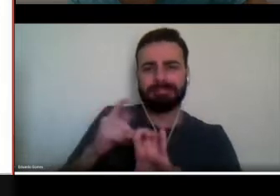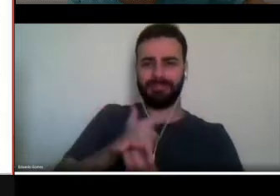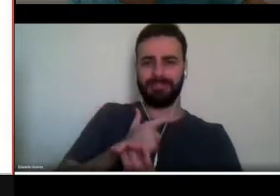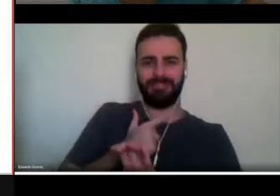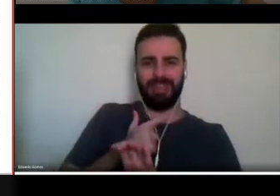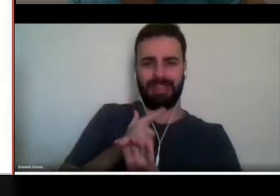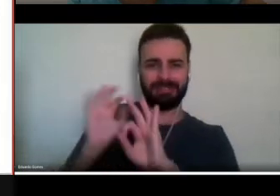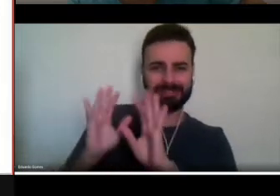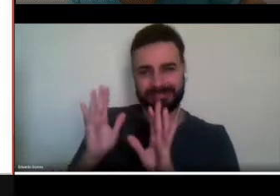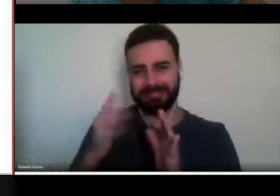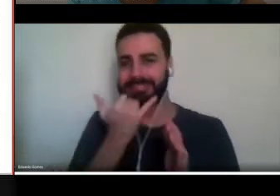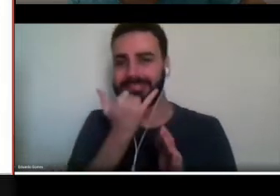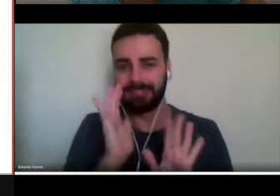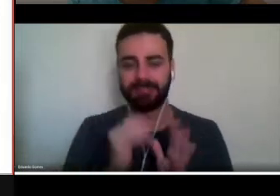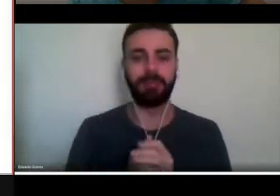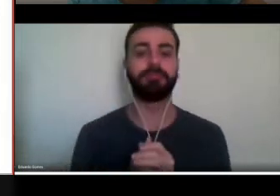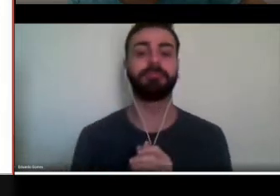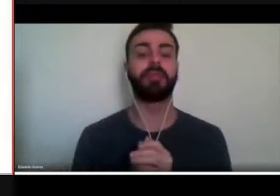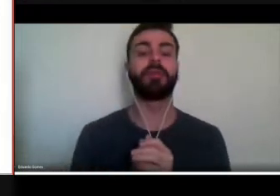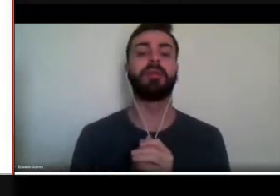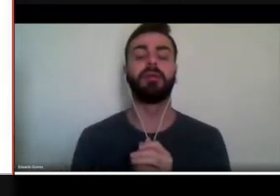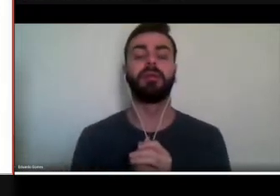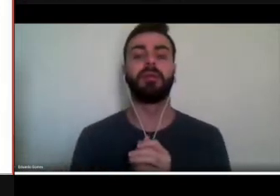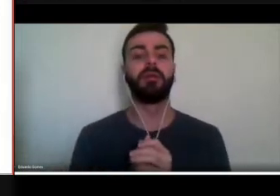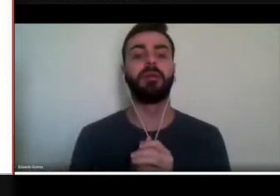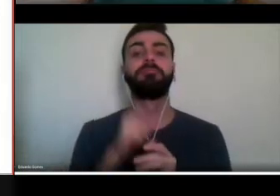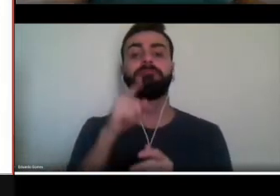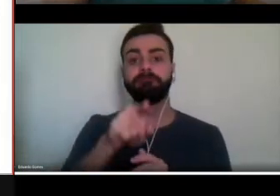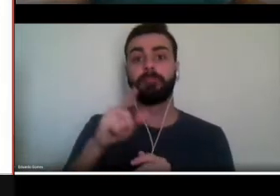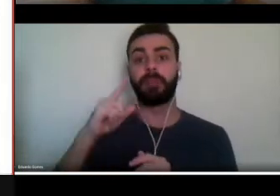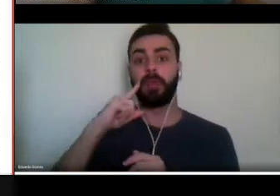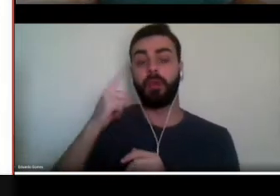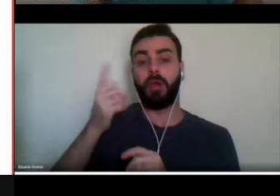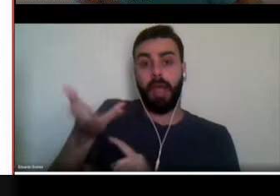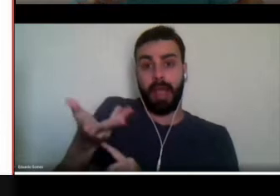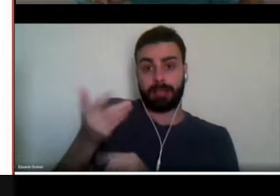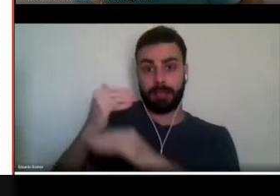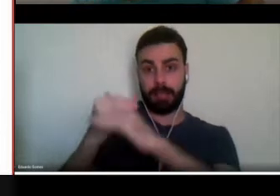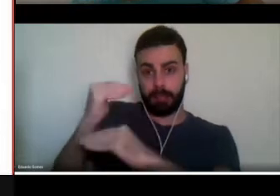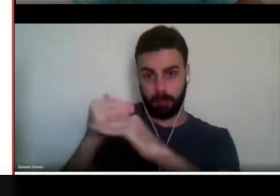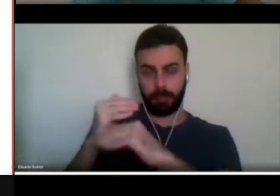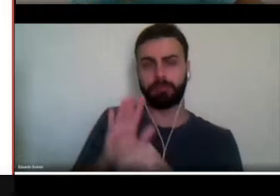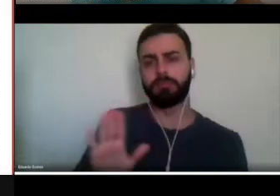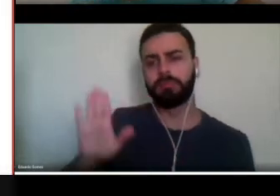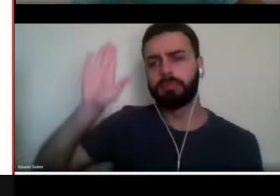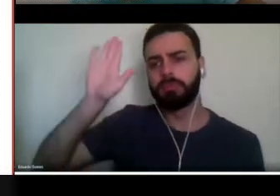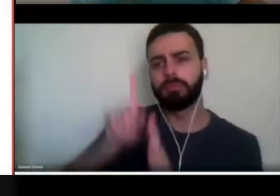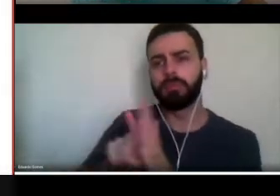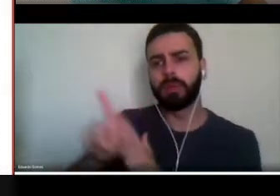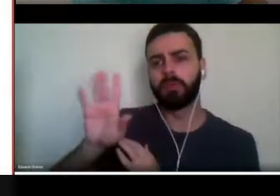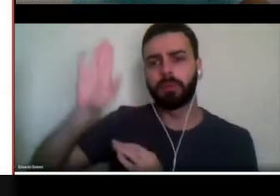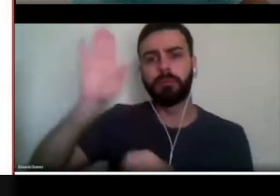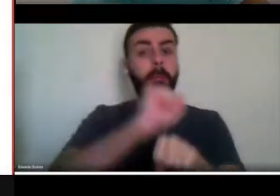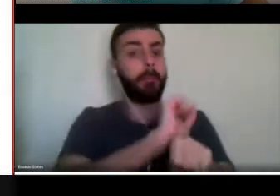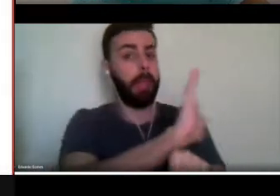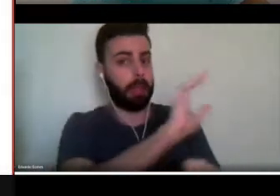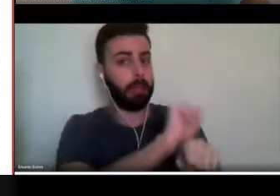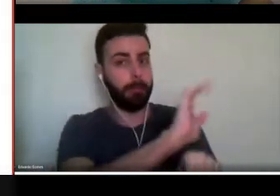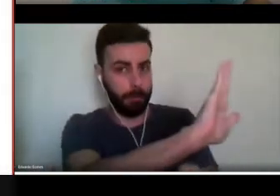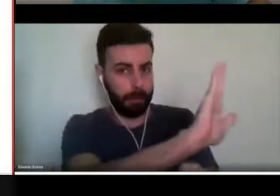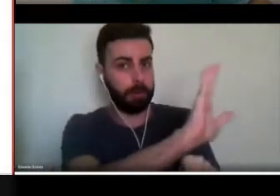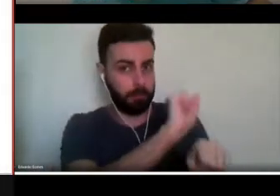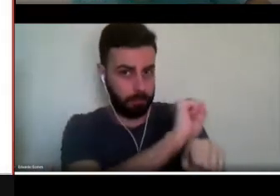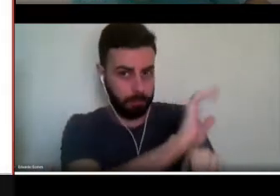9,1 segundos. Então, a aceleração média vai ser... Só um minutinho, deixa eu só terminar aqui. Isso aqui vai